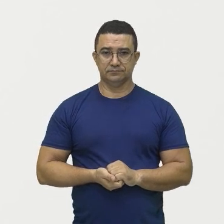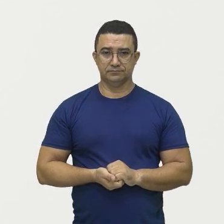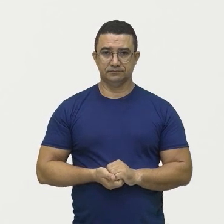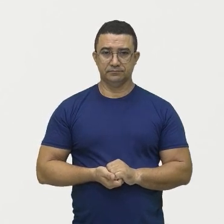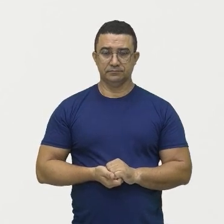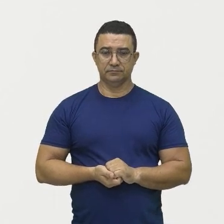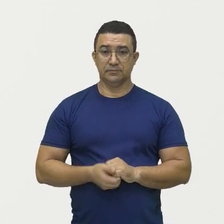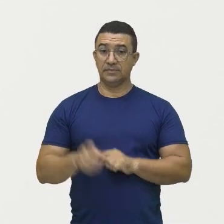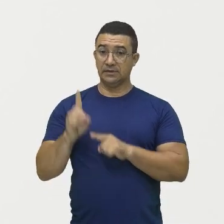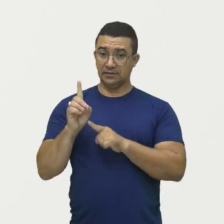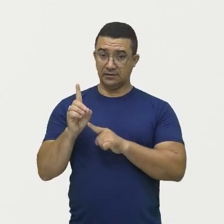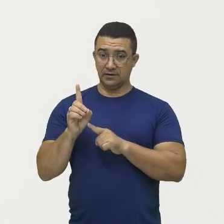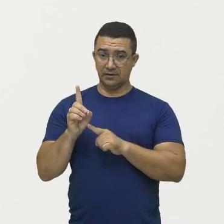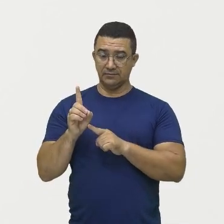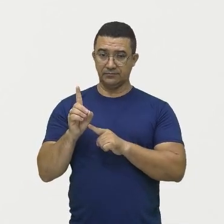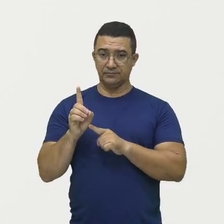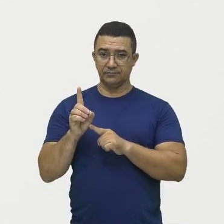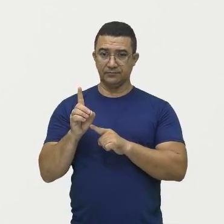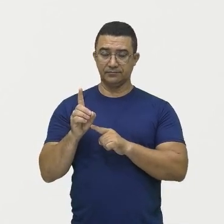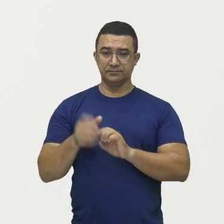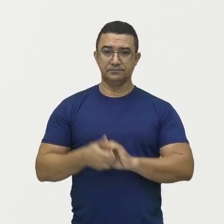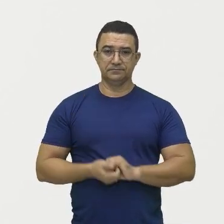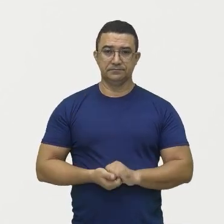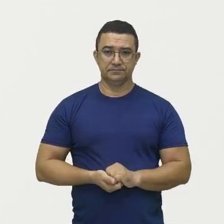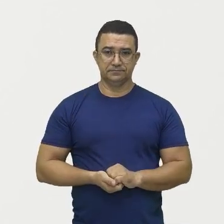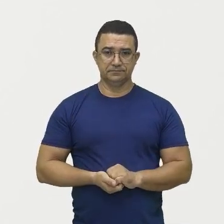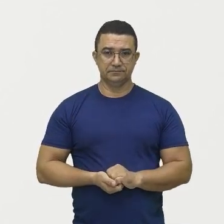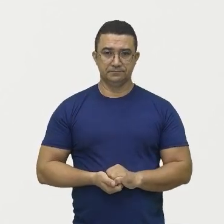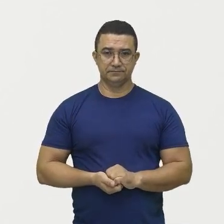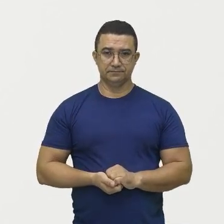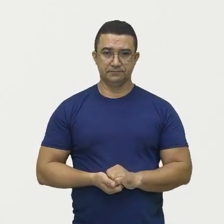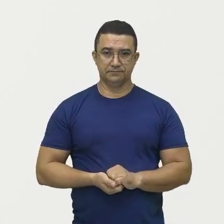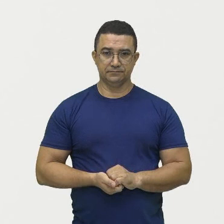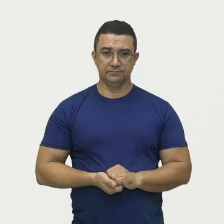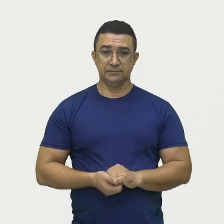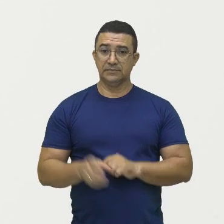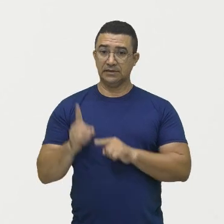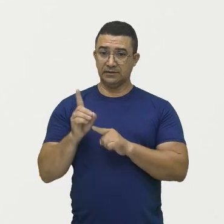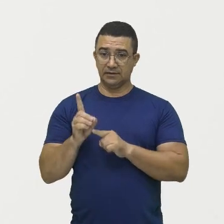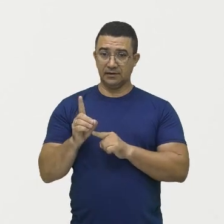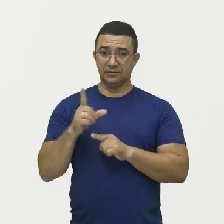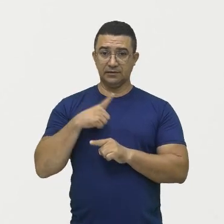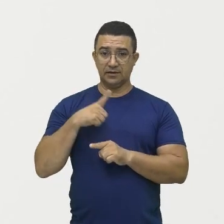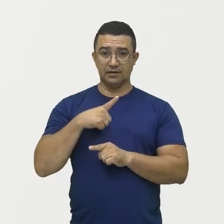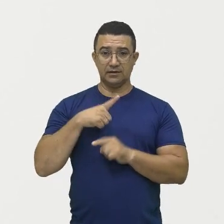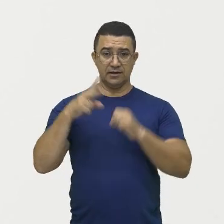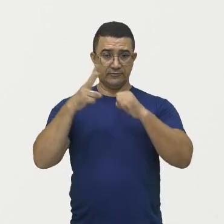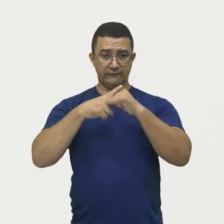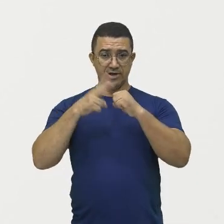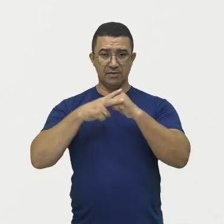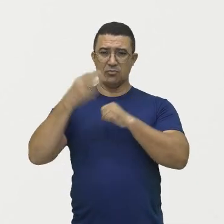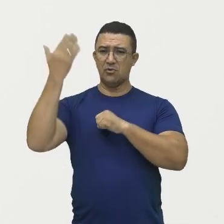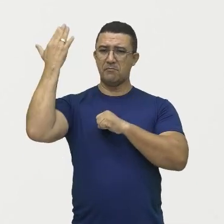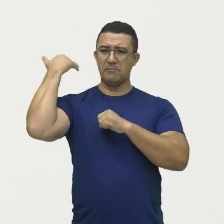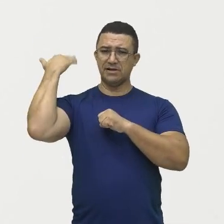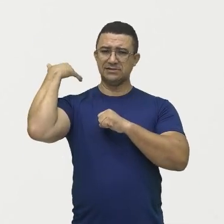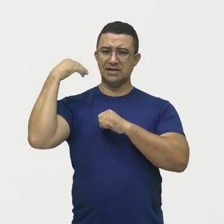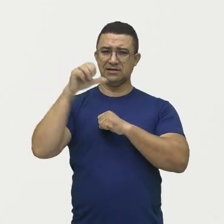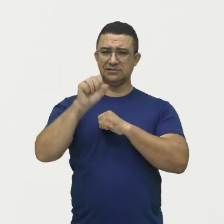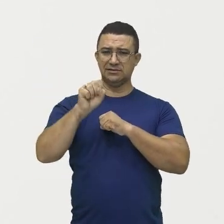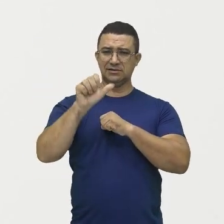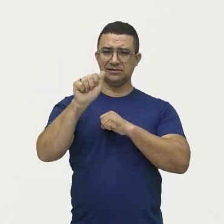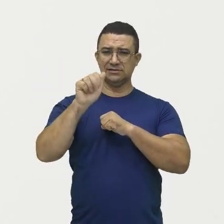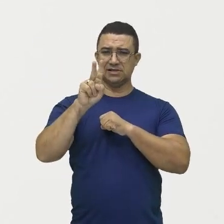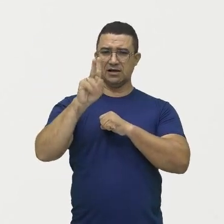define. Letra D eu tenho, you should save the environment. Aqui eu tenho o verbo no passado, então eu